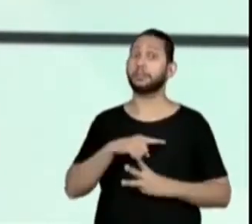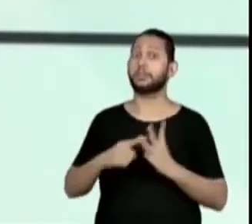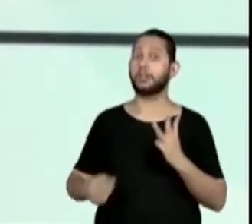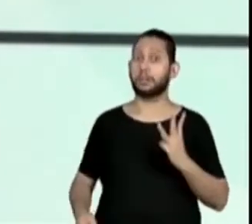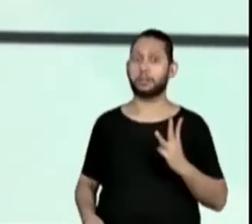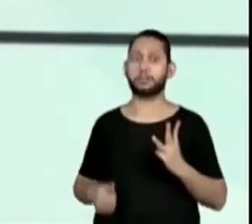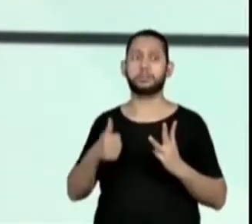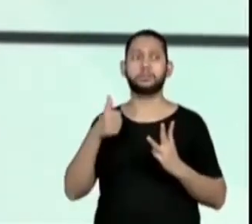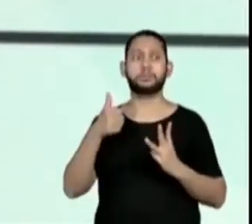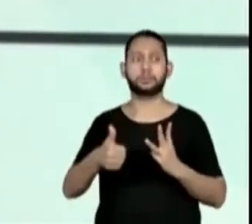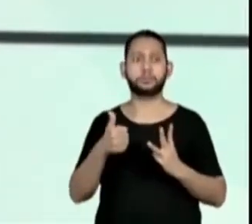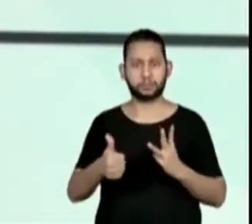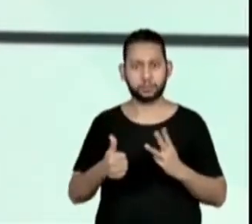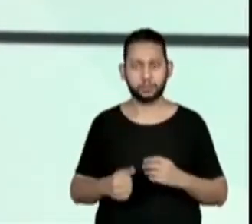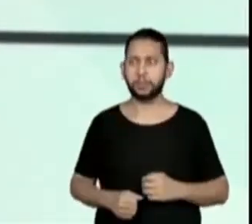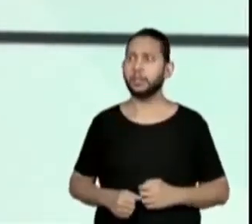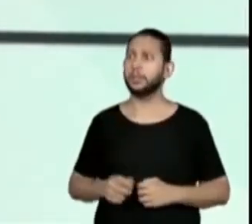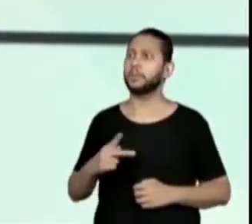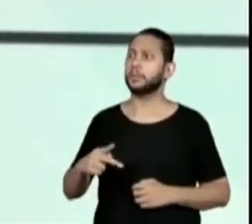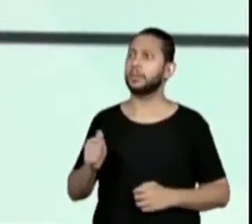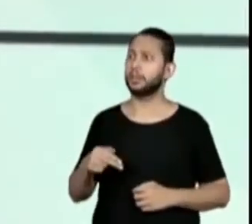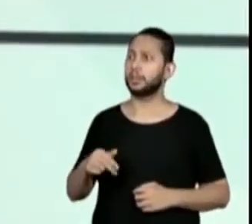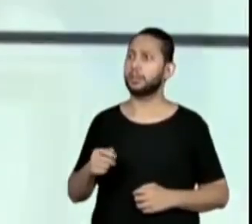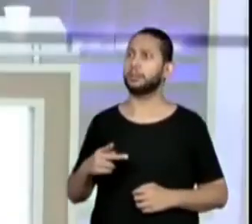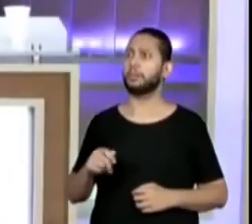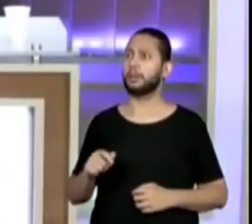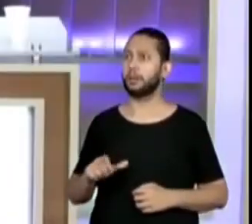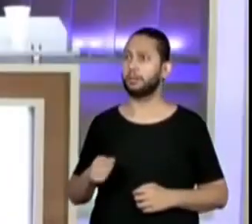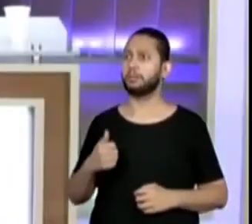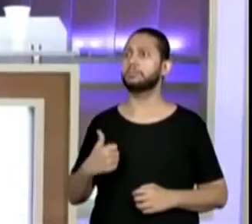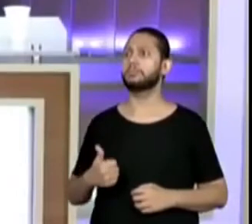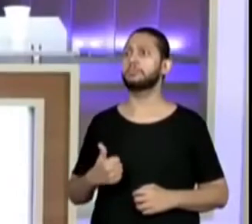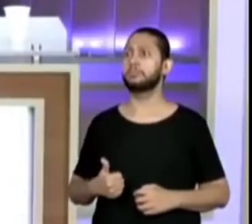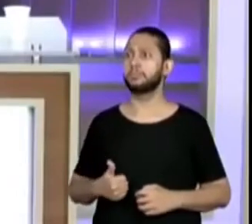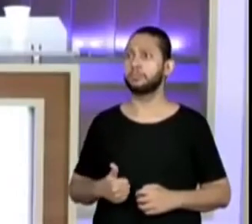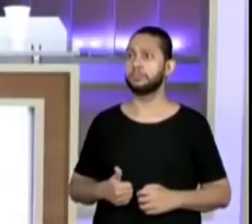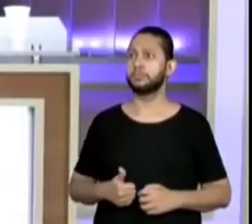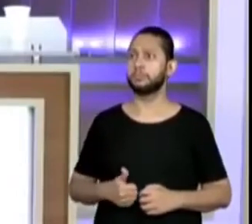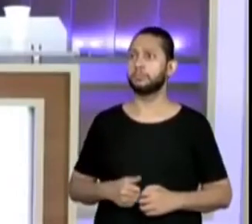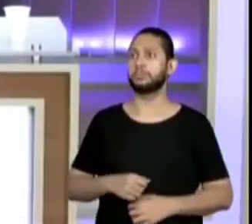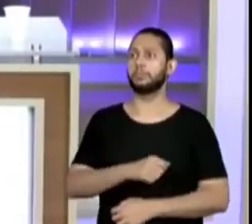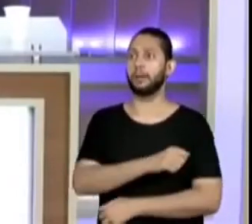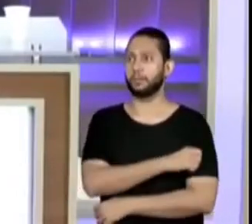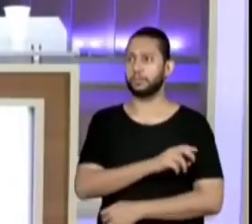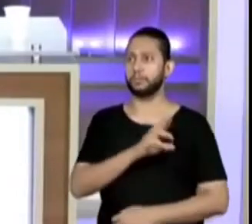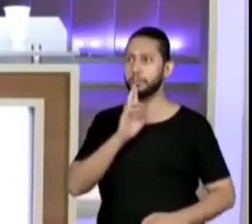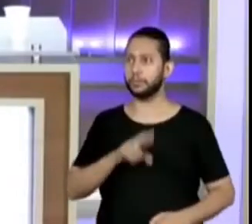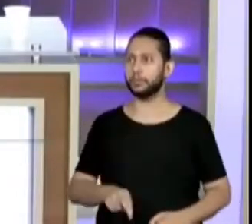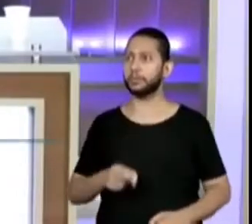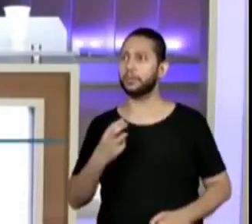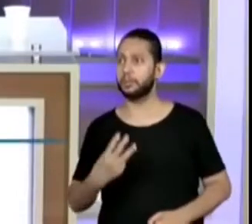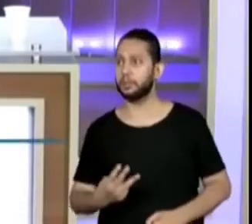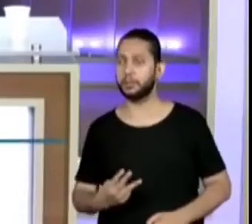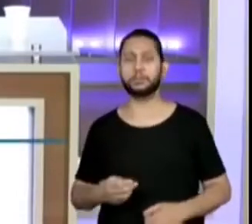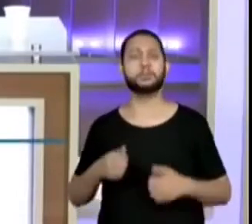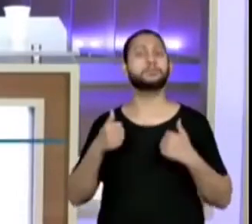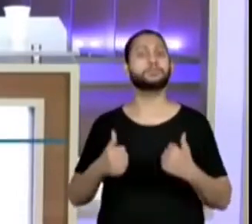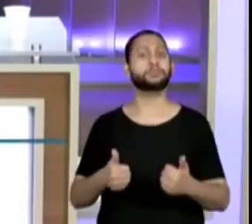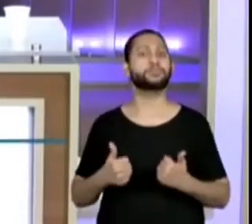3 ângulos, perfeito. Quem que falou? Pro Ana Paula. Boa, pro Ana Paula. As crianças responderam 3. Boa,